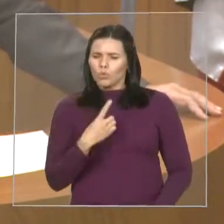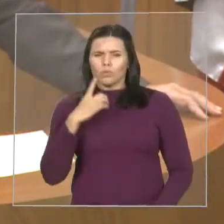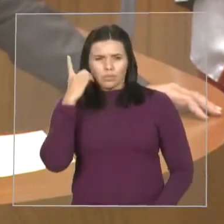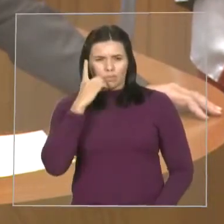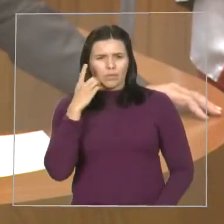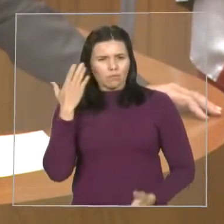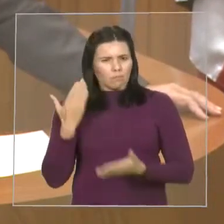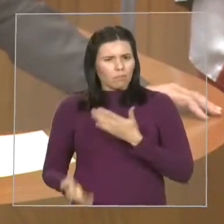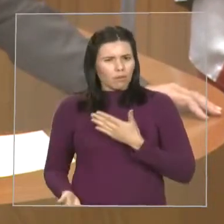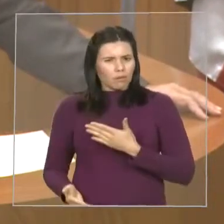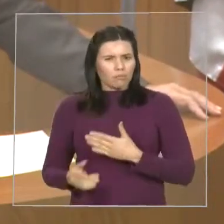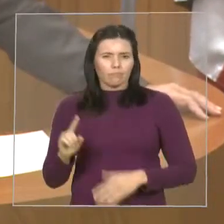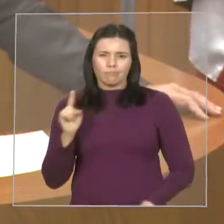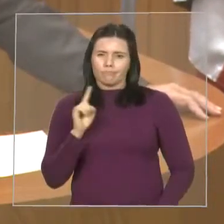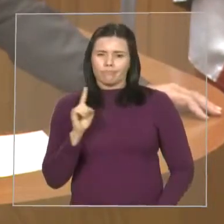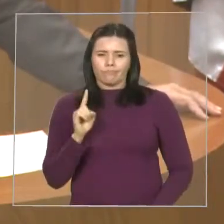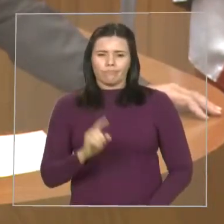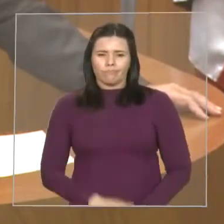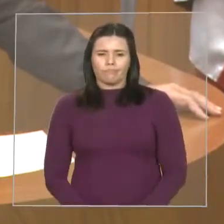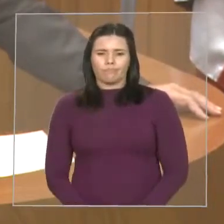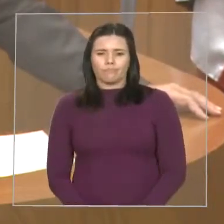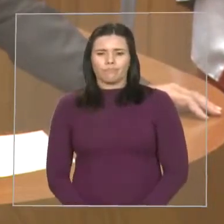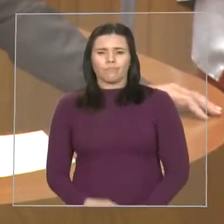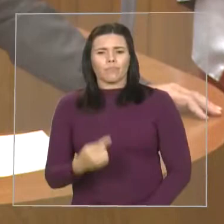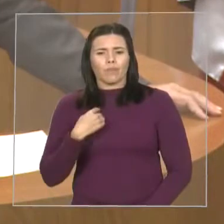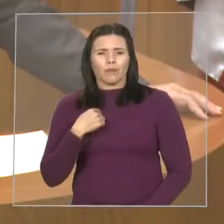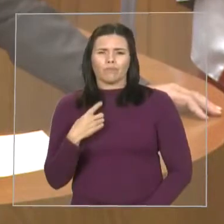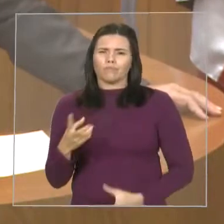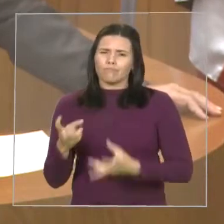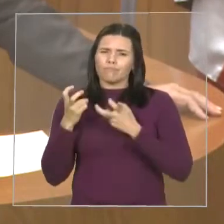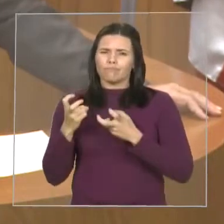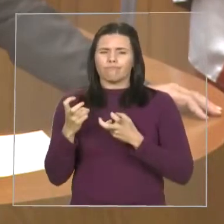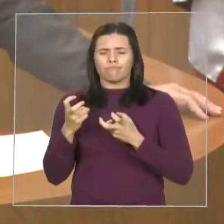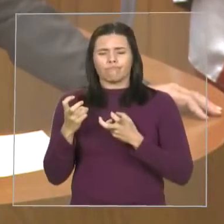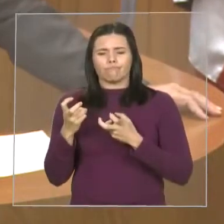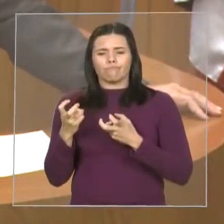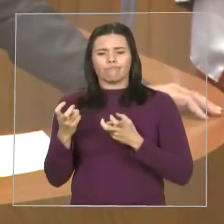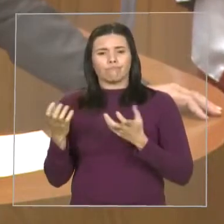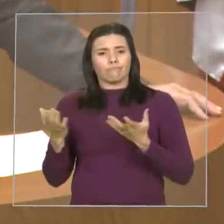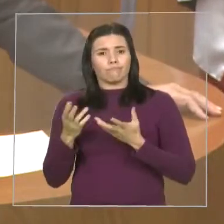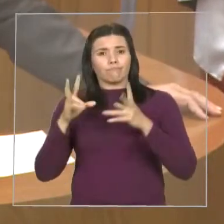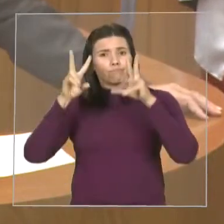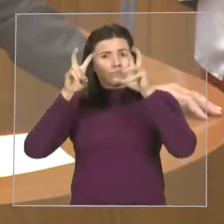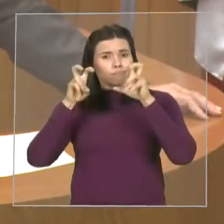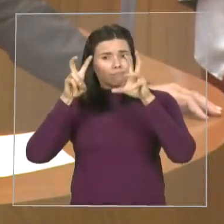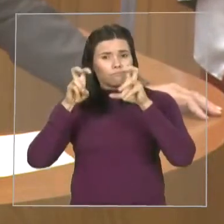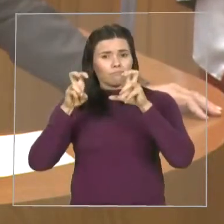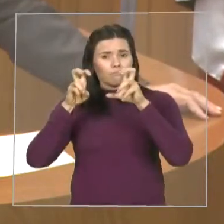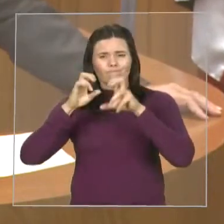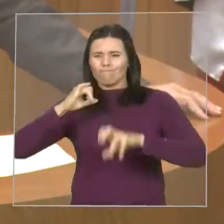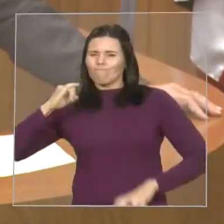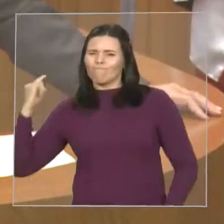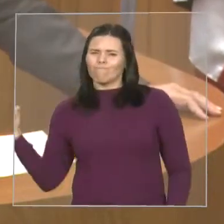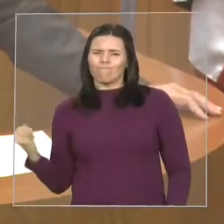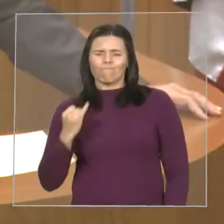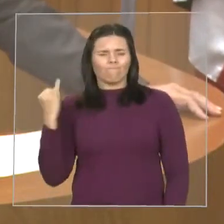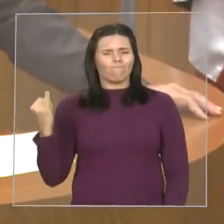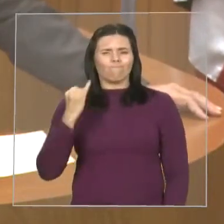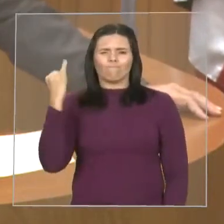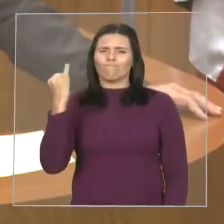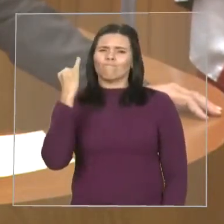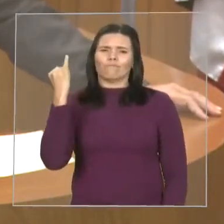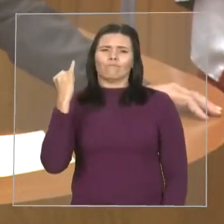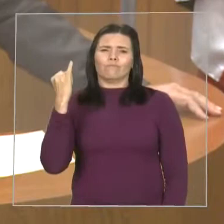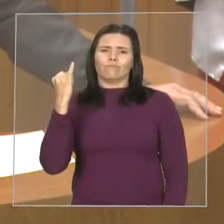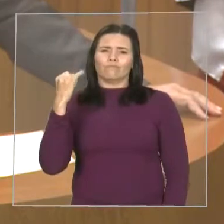Eu vi aqui uma matéria de um alcance incomensurável para o Estado do Maranhão, onde não houve